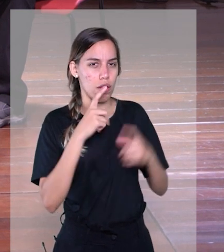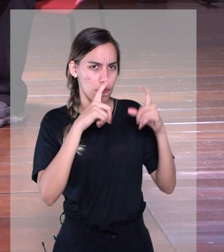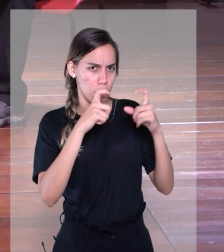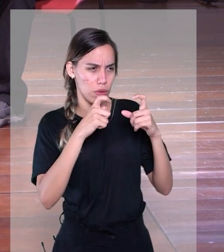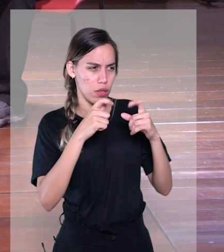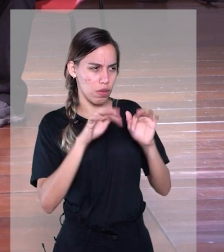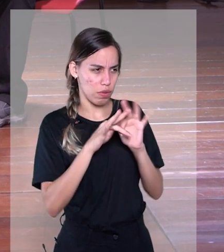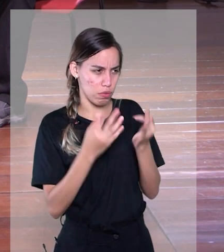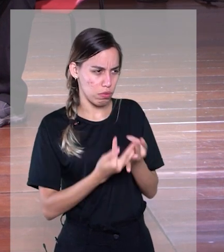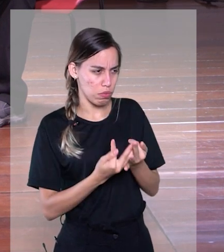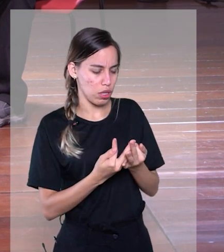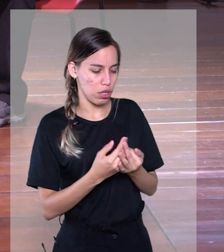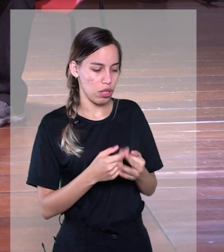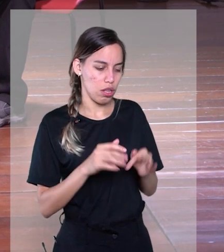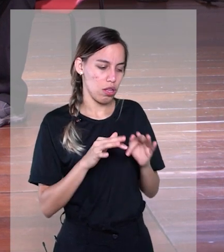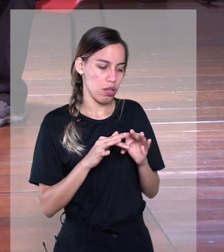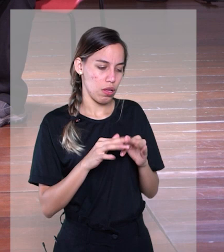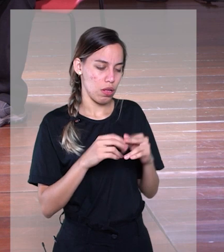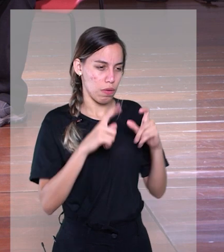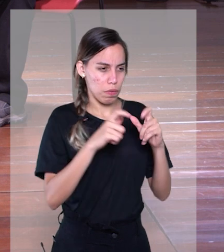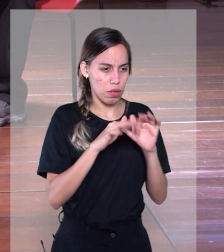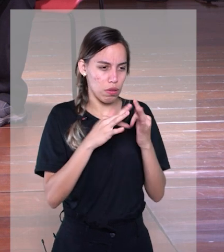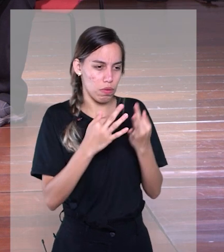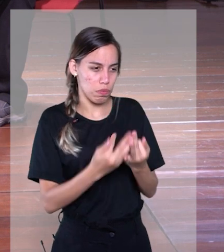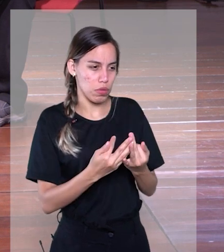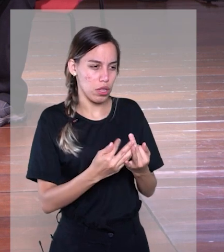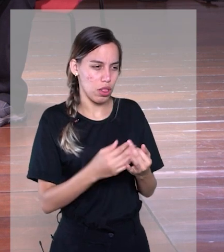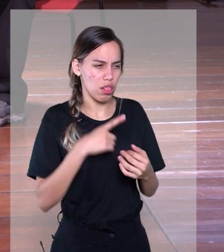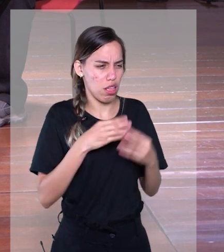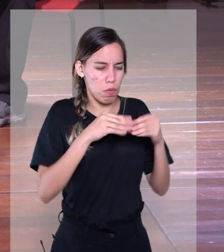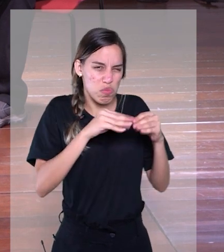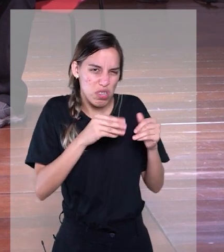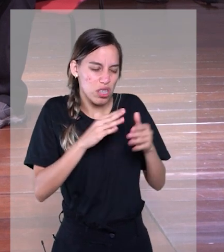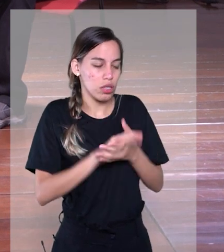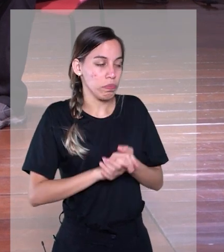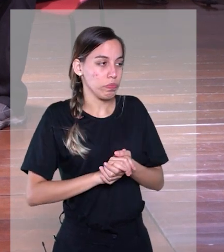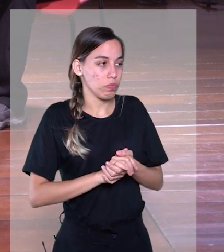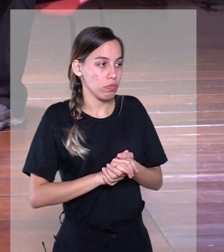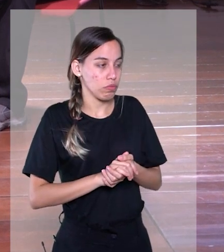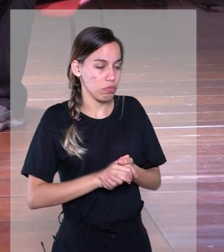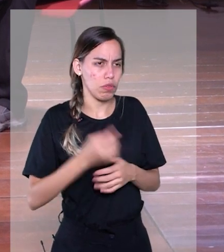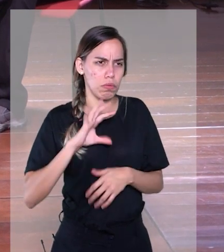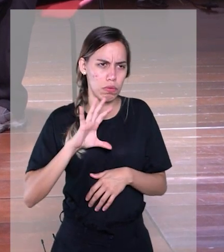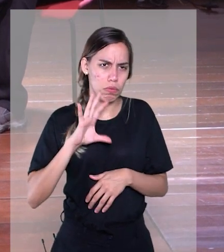Este retrato de família está um tanto empoeirado. Enfim, a fotografia faz parte dos temas que o Carlos